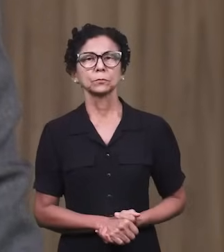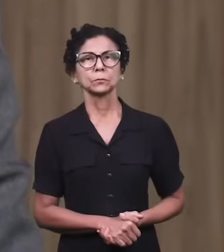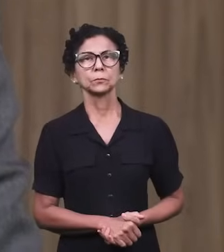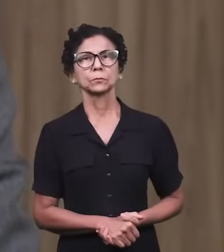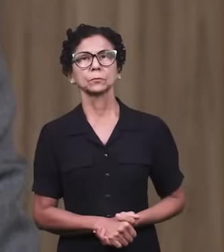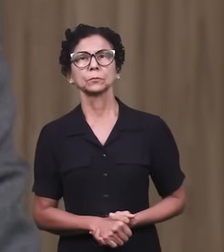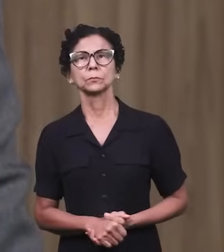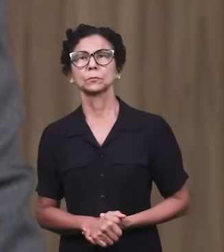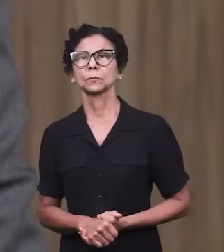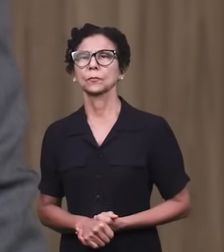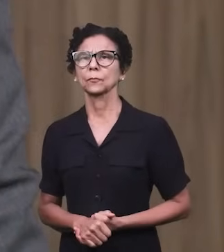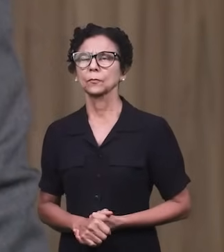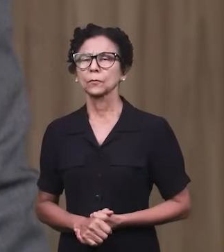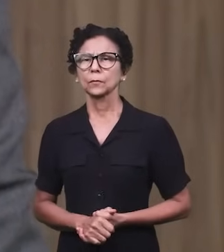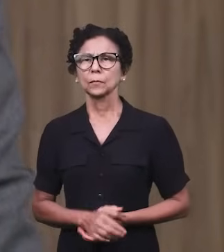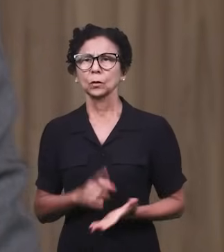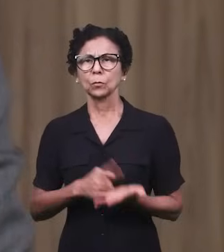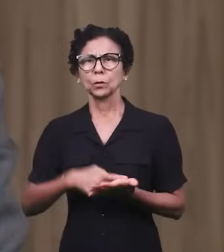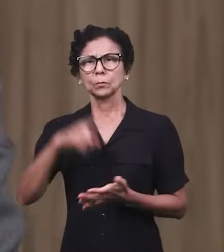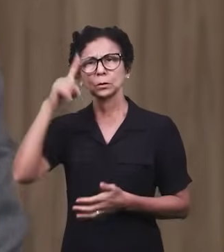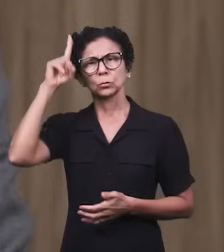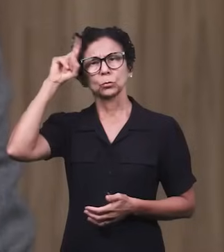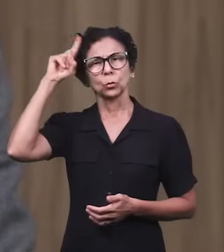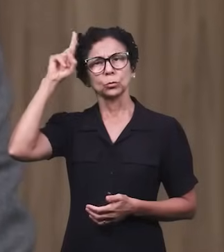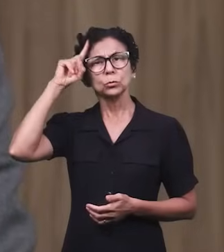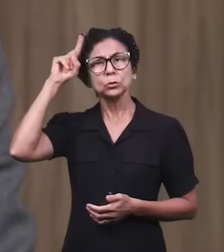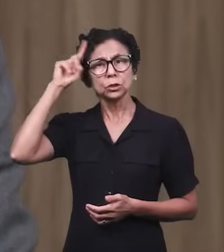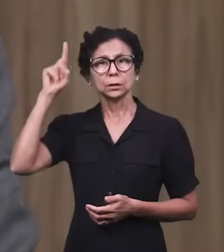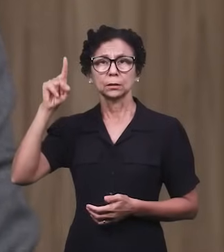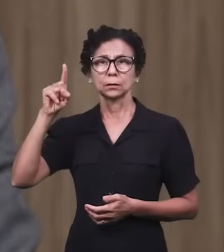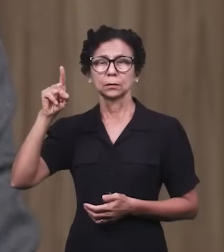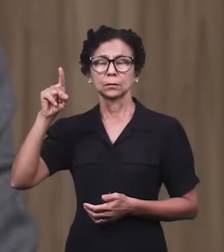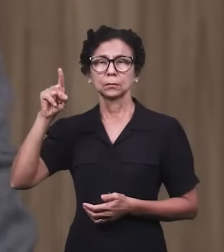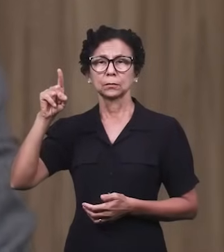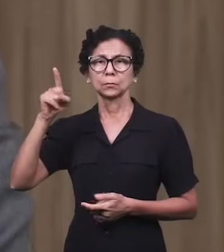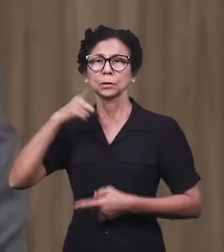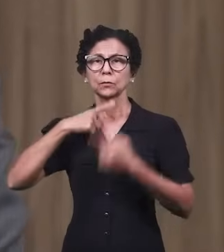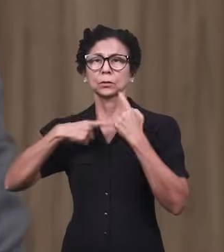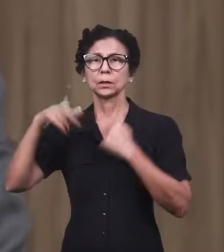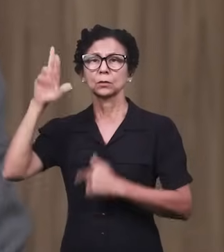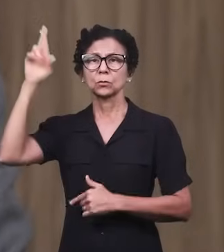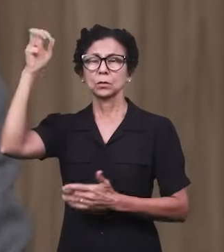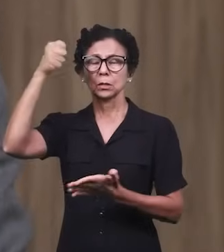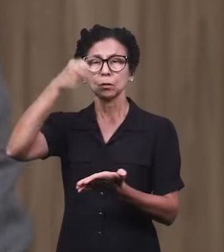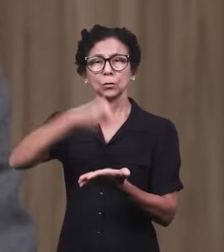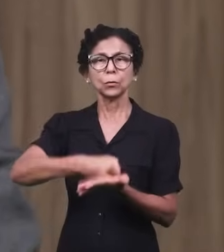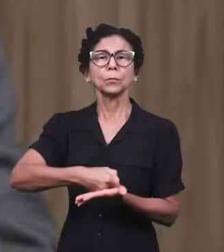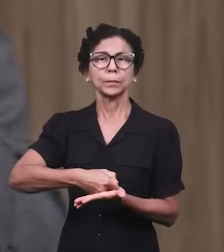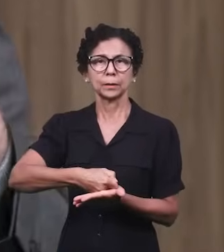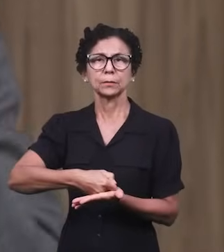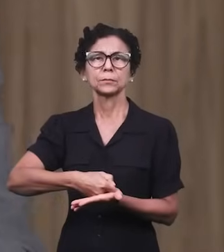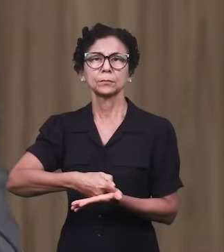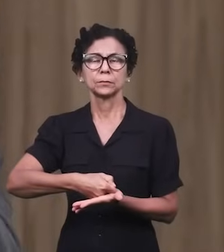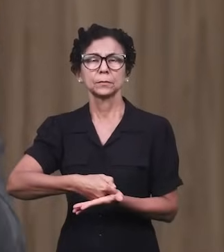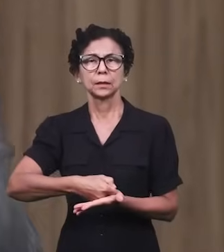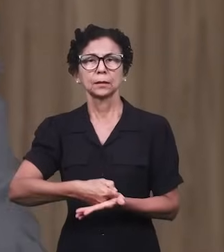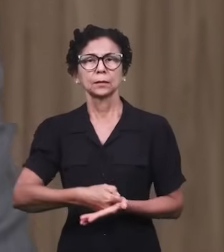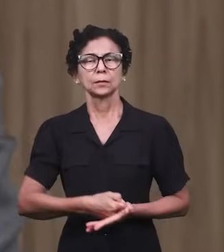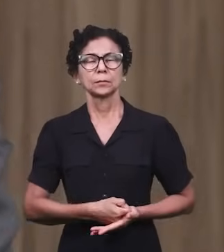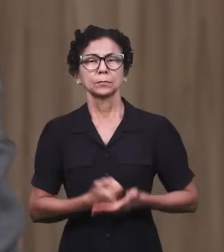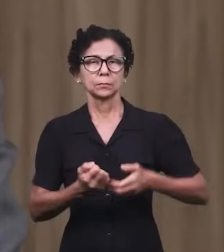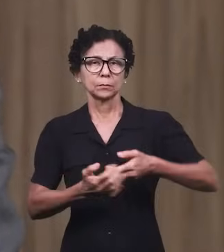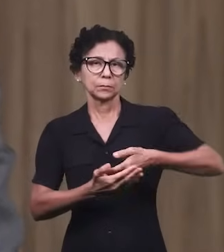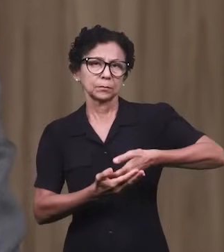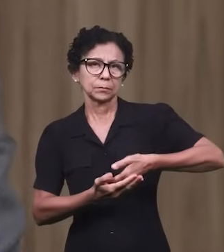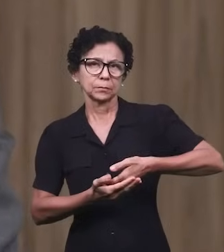para que aquilo que é o projeto do Senhor se cumpra por completo naquela criança ali que o Senhor